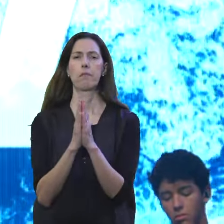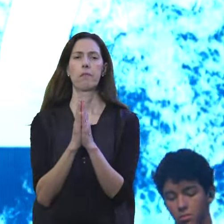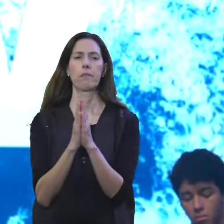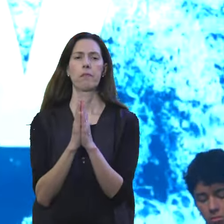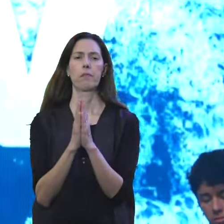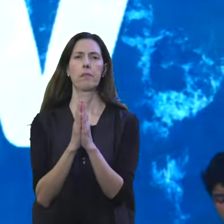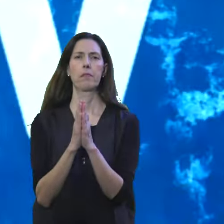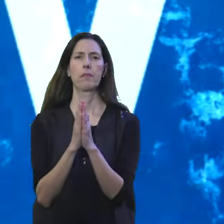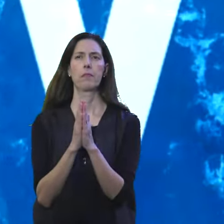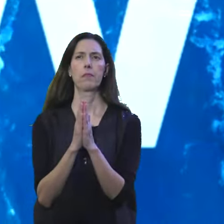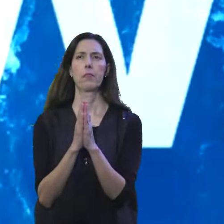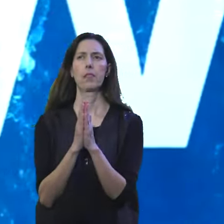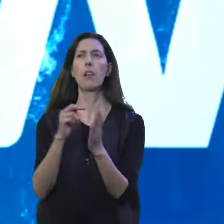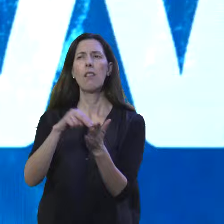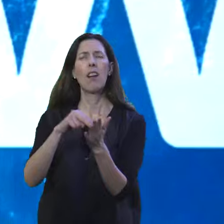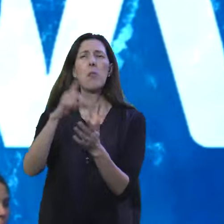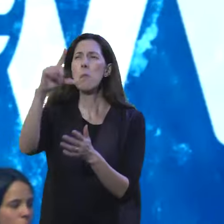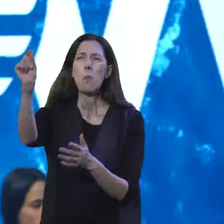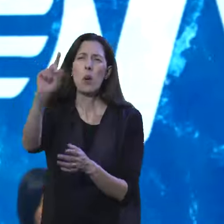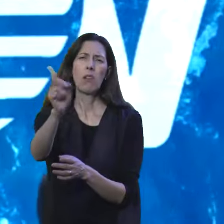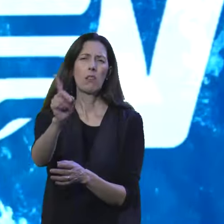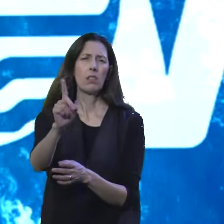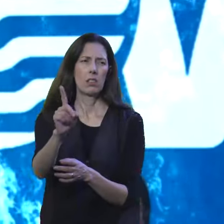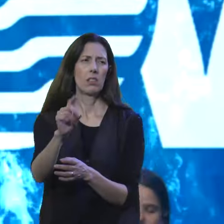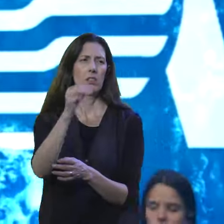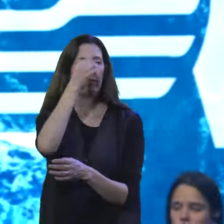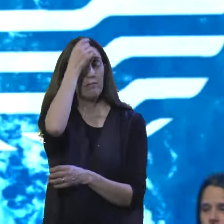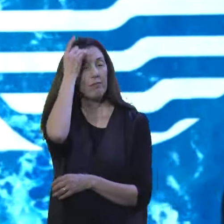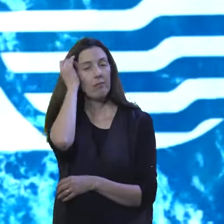Eu peço, fica aí, não vai embora não.